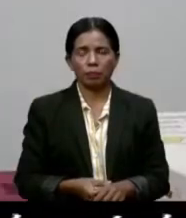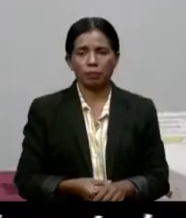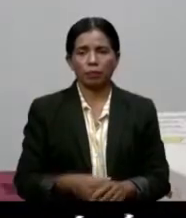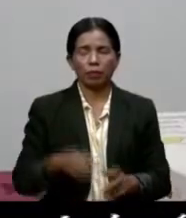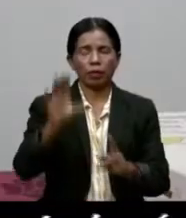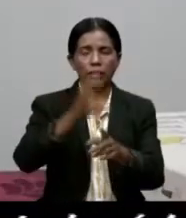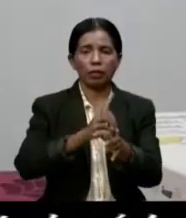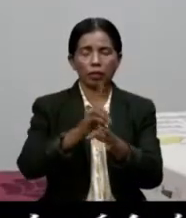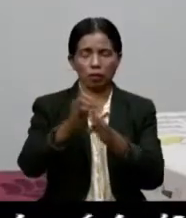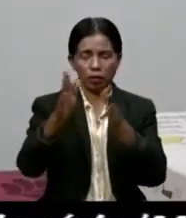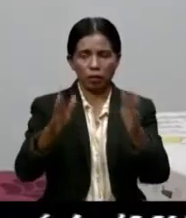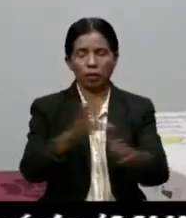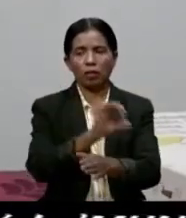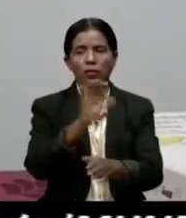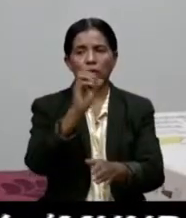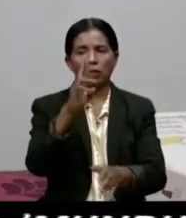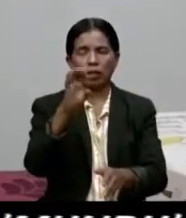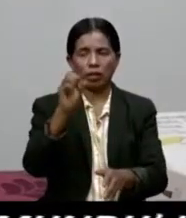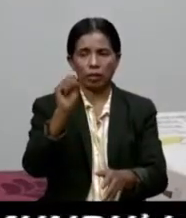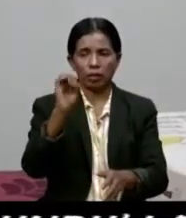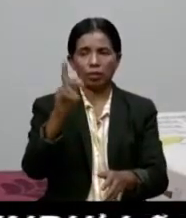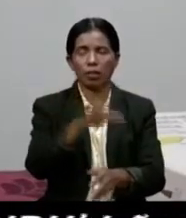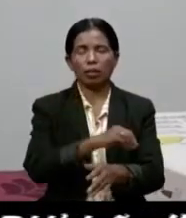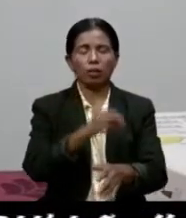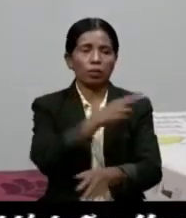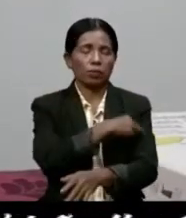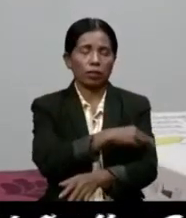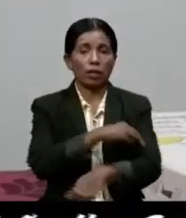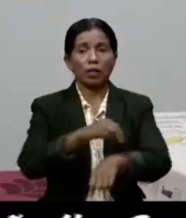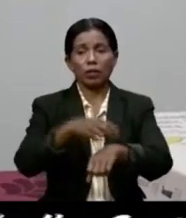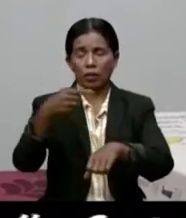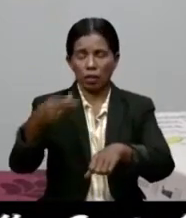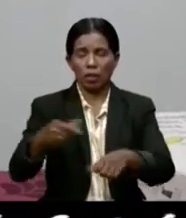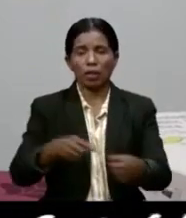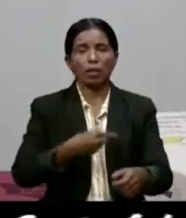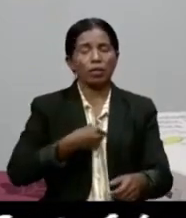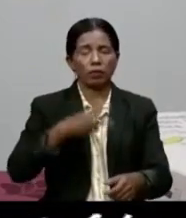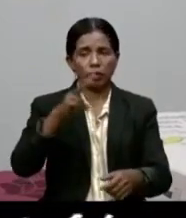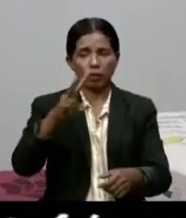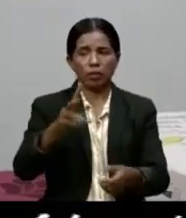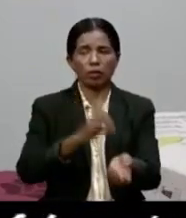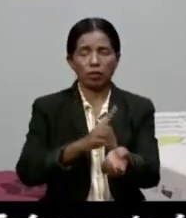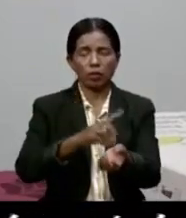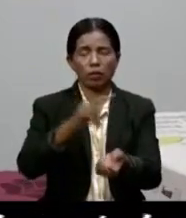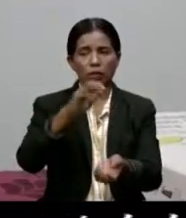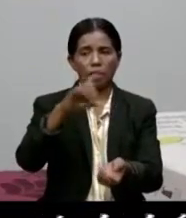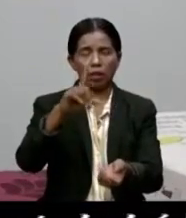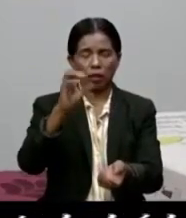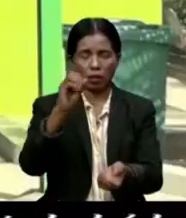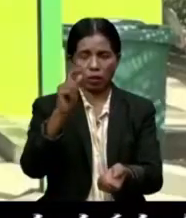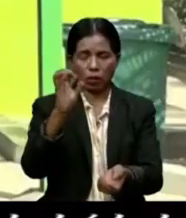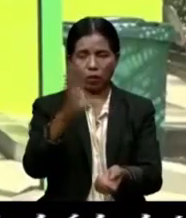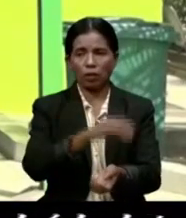Chefe de Departamento de Patologia Forensic no Mortuário Hospital Nacional Guido Valadares, Dr. Nilton Tilma, informa que na